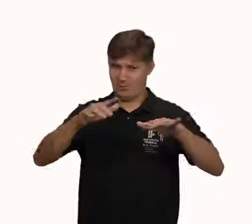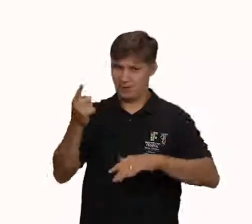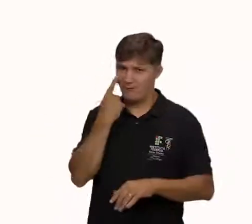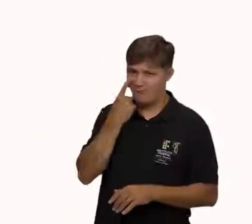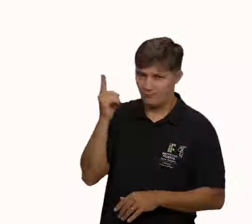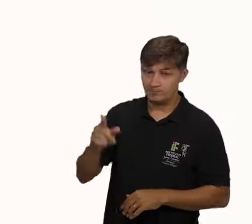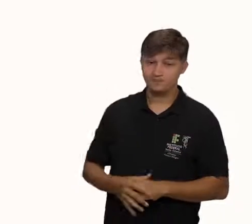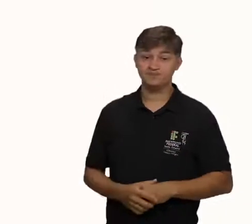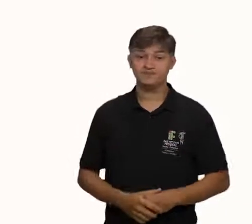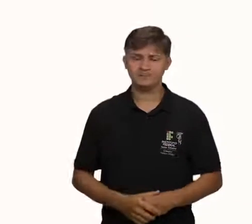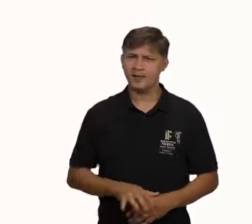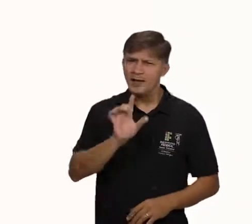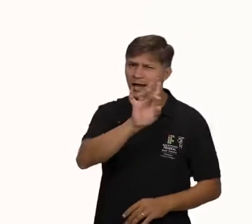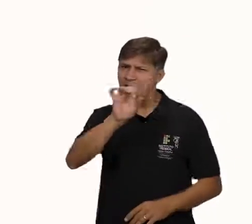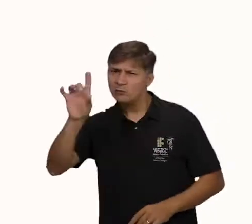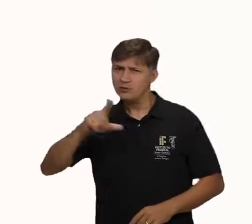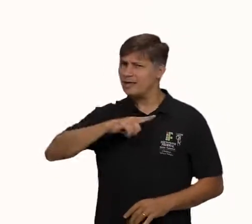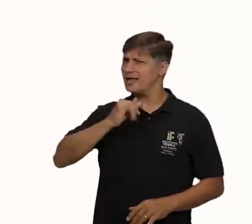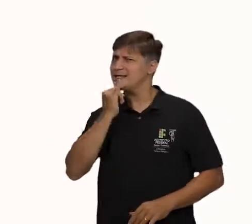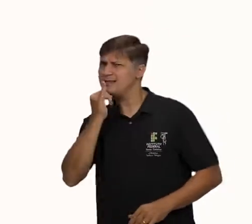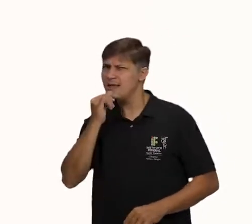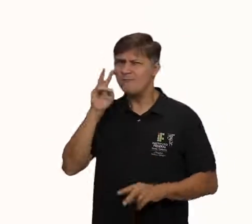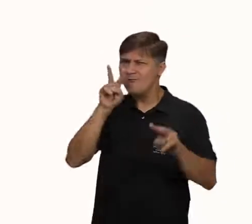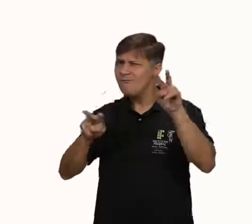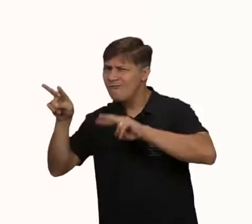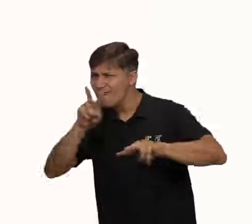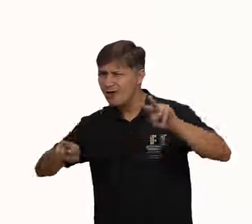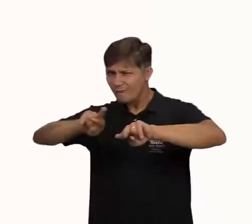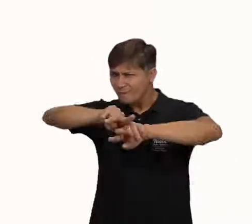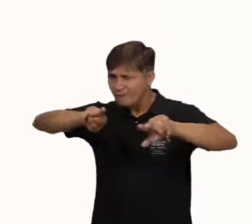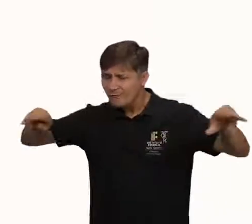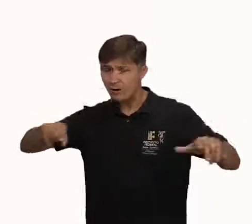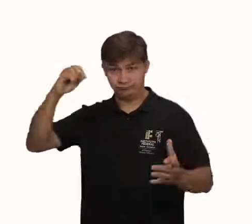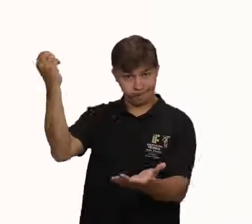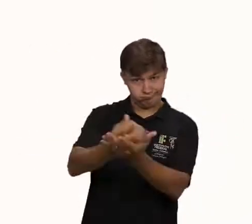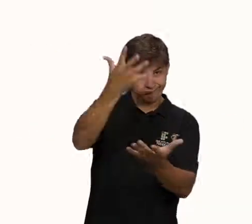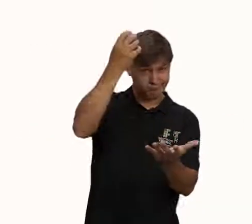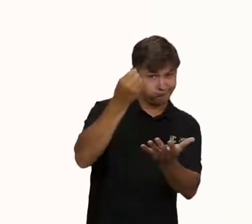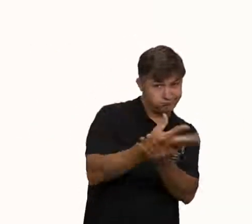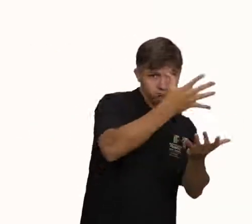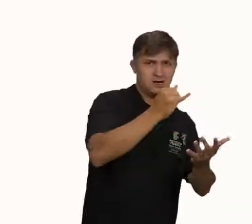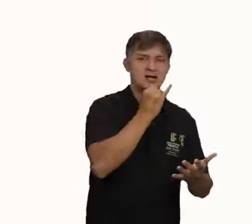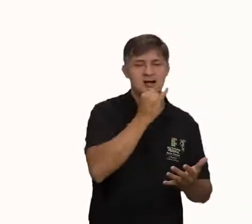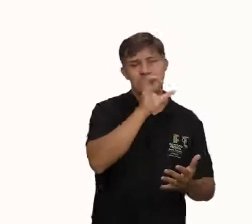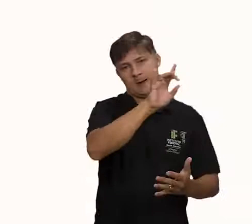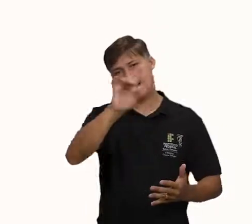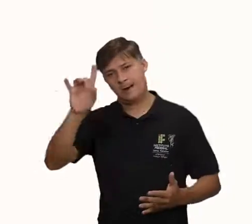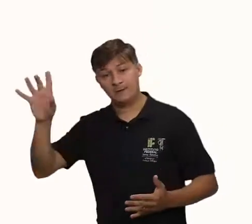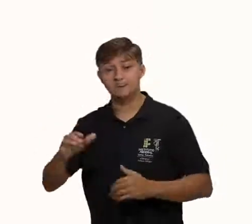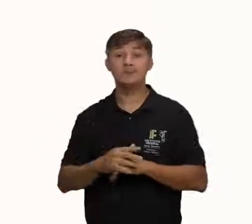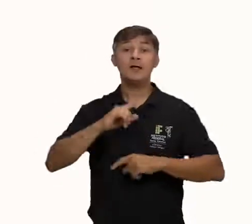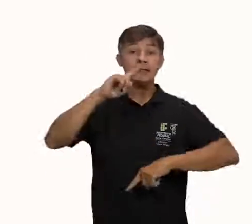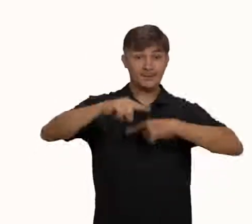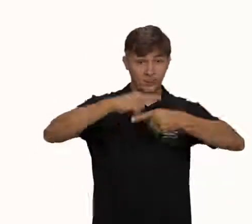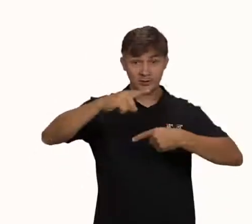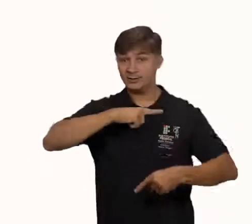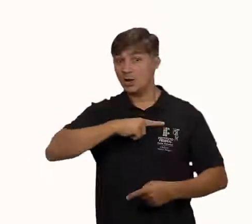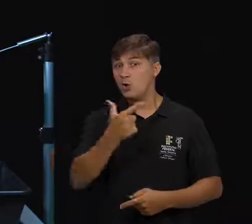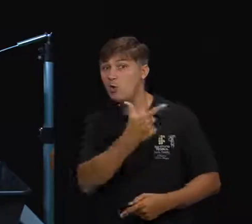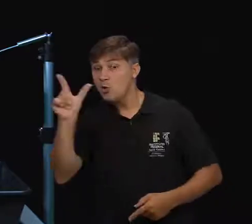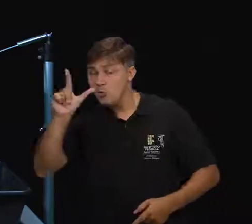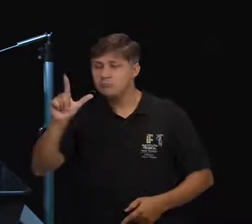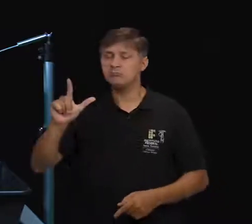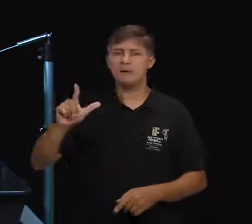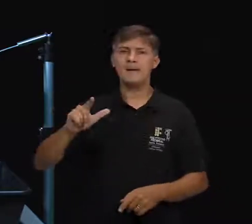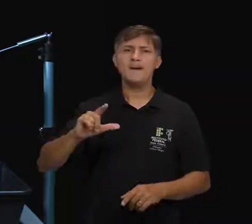impacto. Depois, eu vou colocar alguns exemplos para vocês darem uma olhada de splash bem bonito aí também. Depois a gente tem